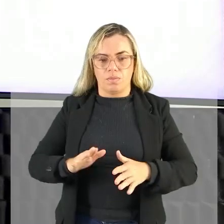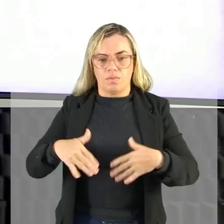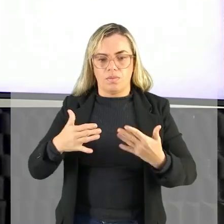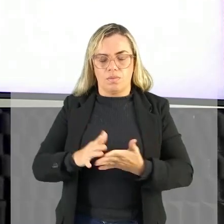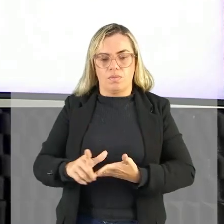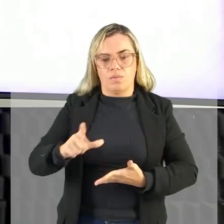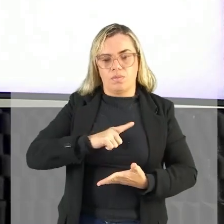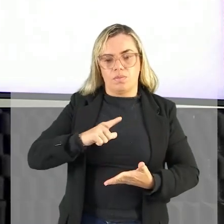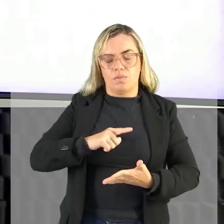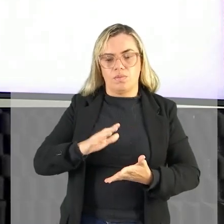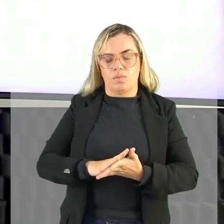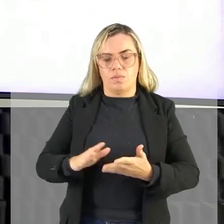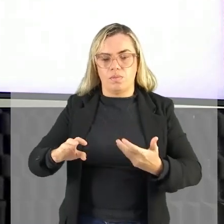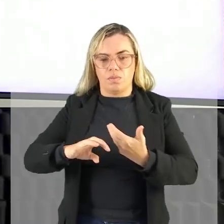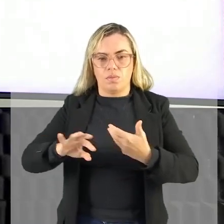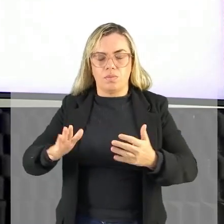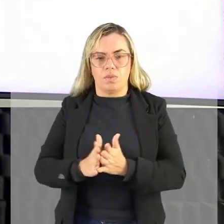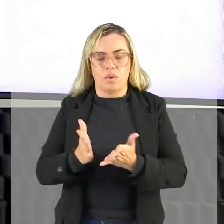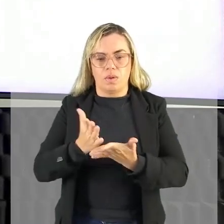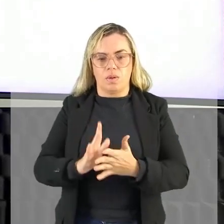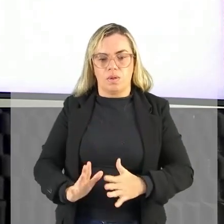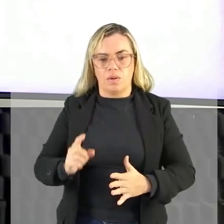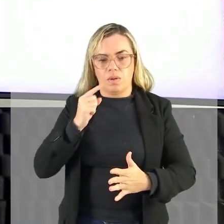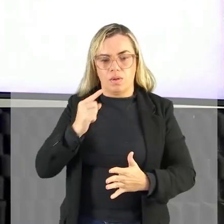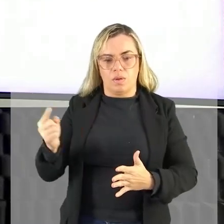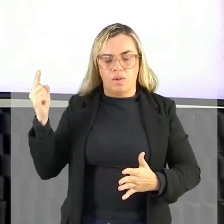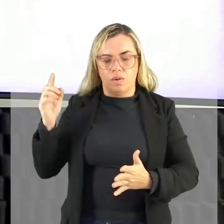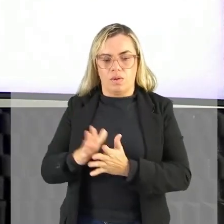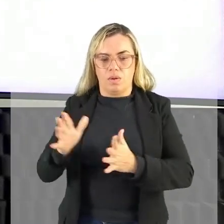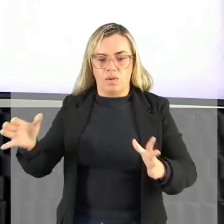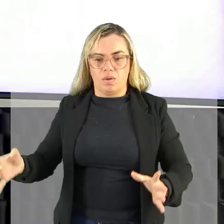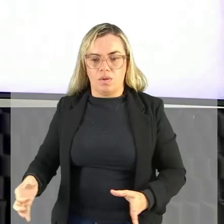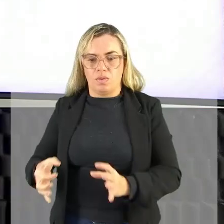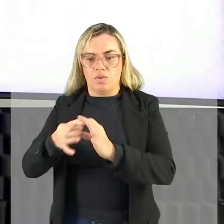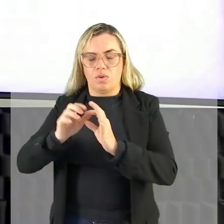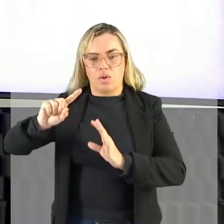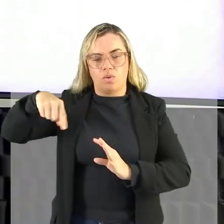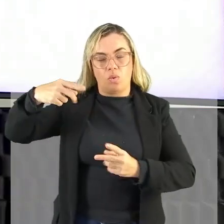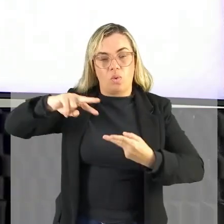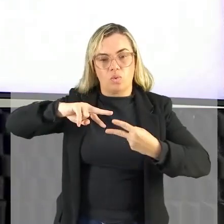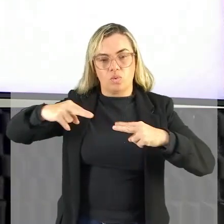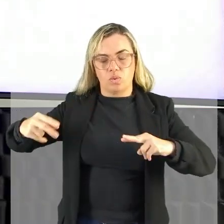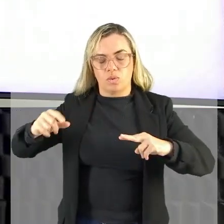Então, tem uma quebra de um gene que se funde a outro gene, com esse nome aqui, ó, que a